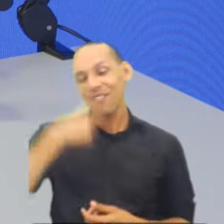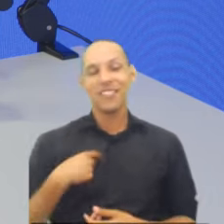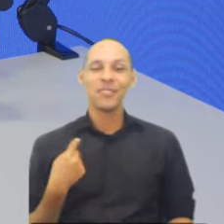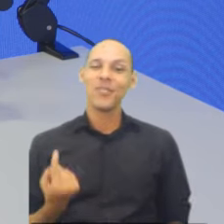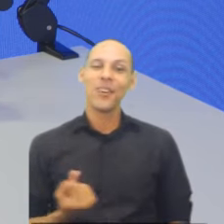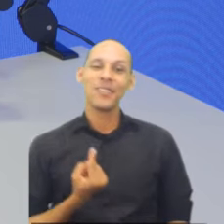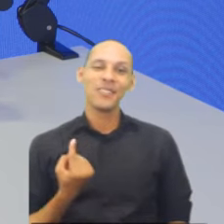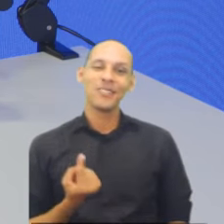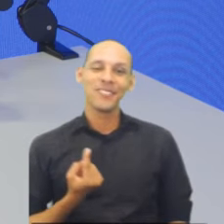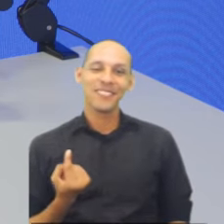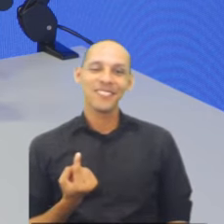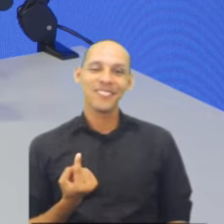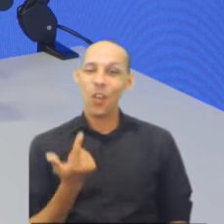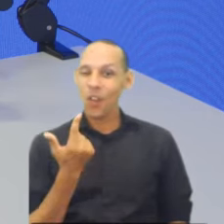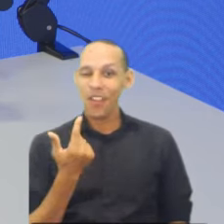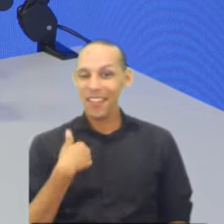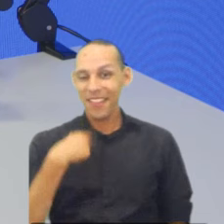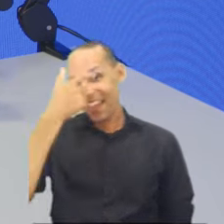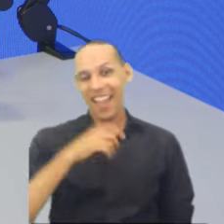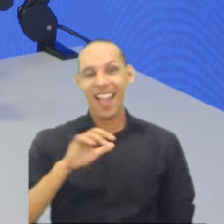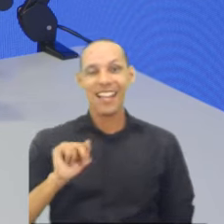sou eu só eu é raro